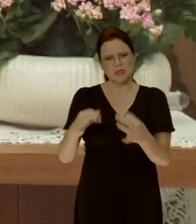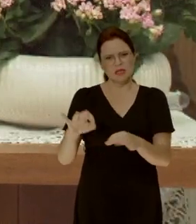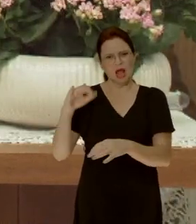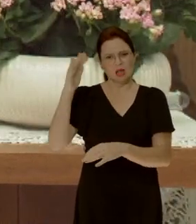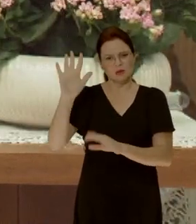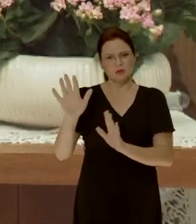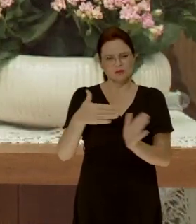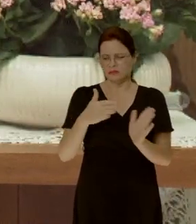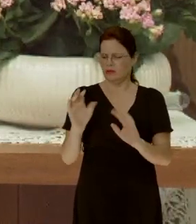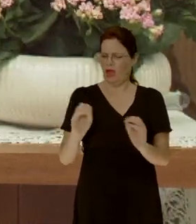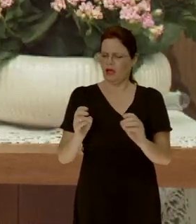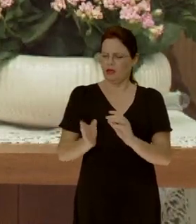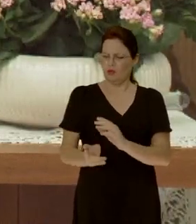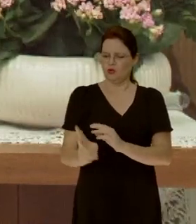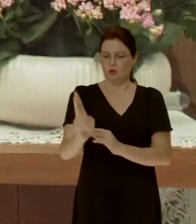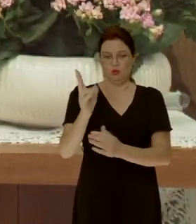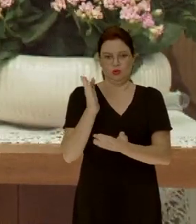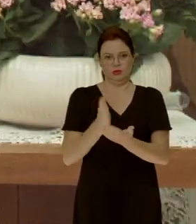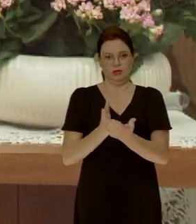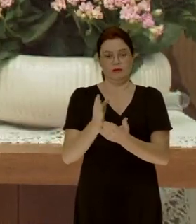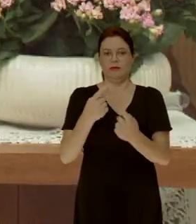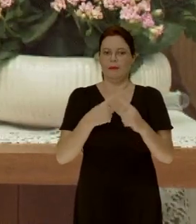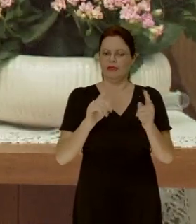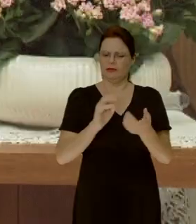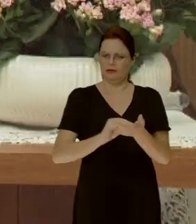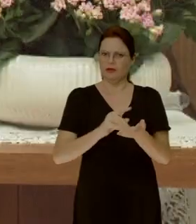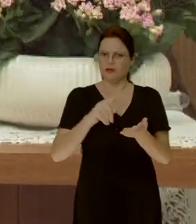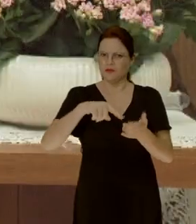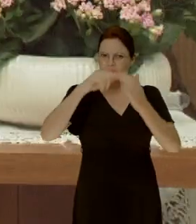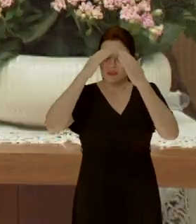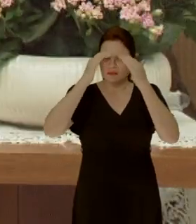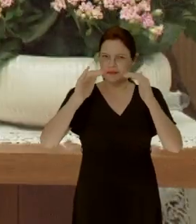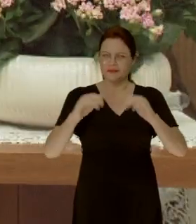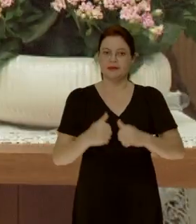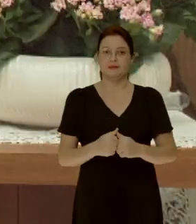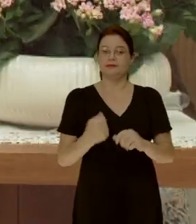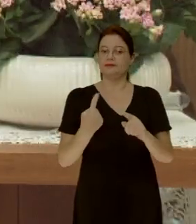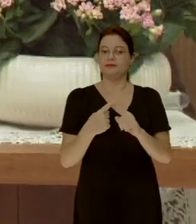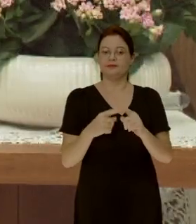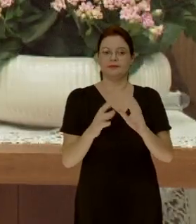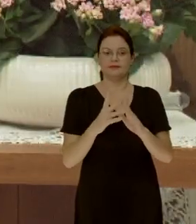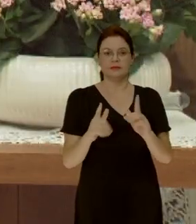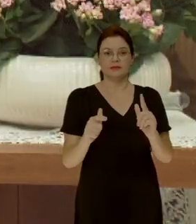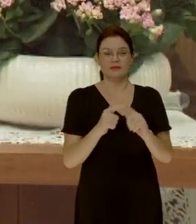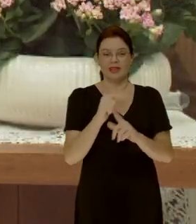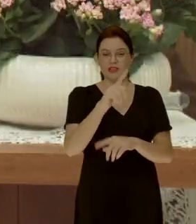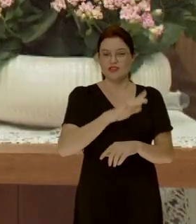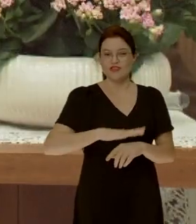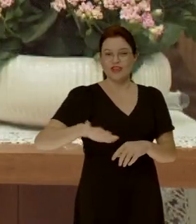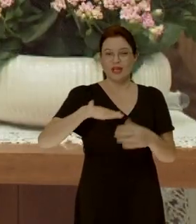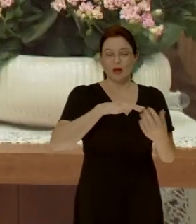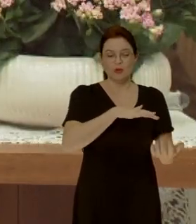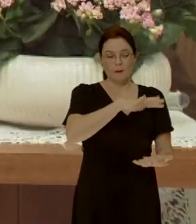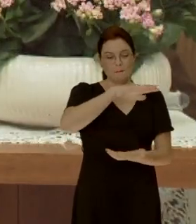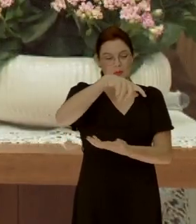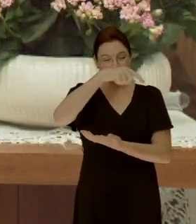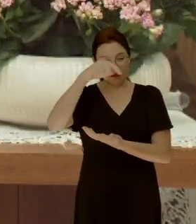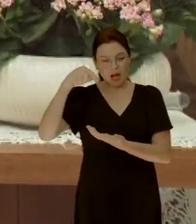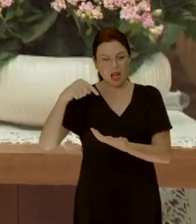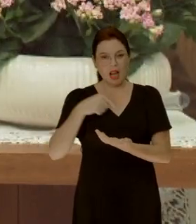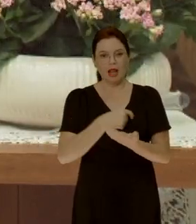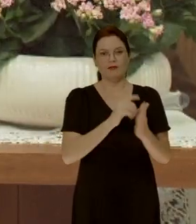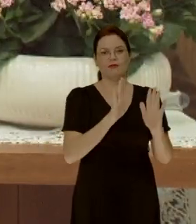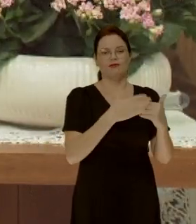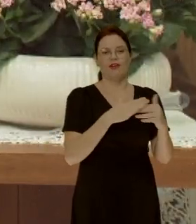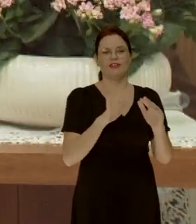fazendo isso. As igrejas, de um modo geral, estão se fechando no mundo inteiro, porque o jovem